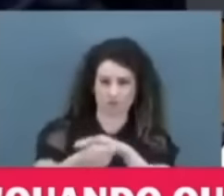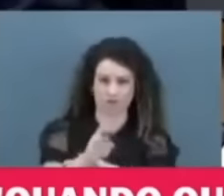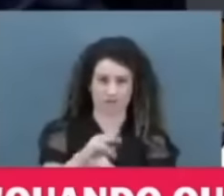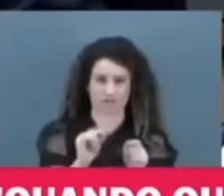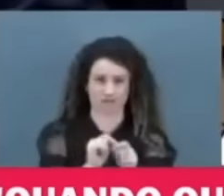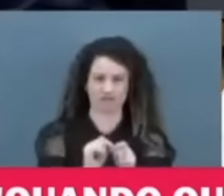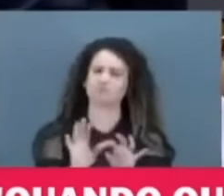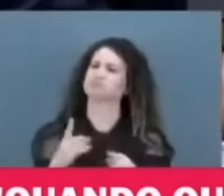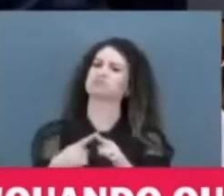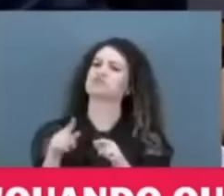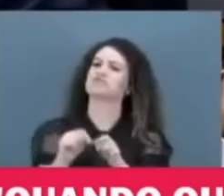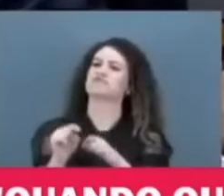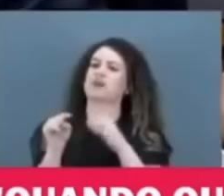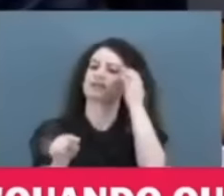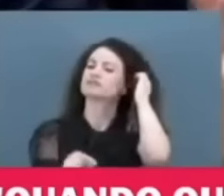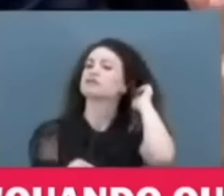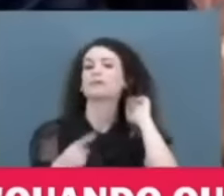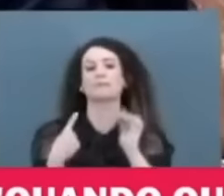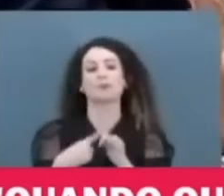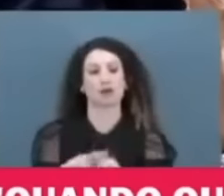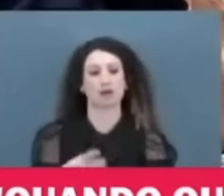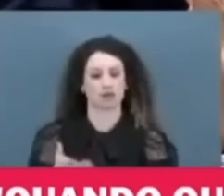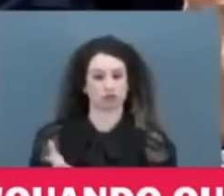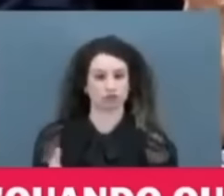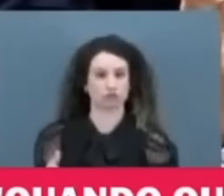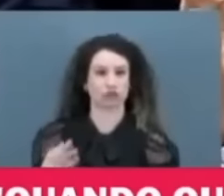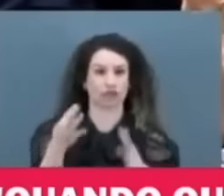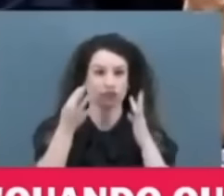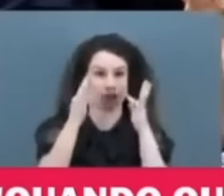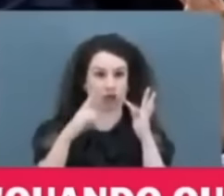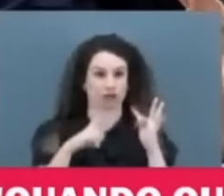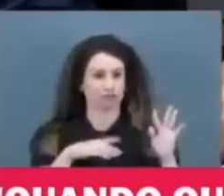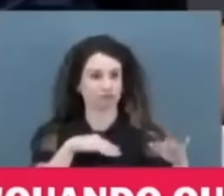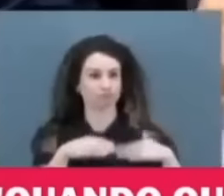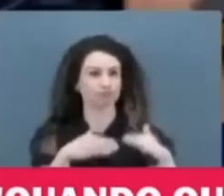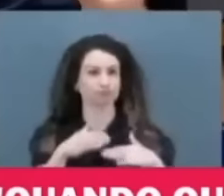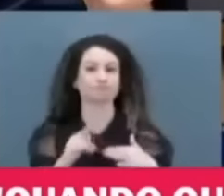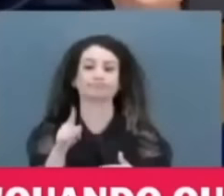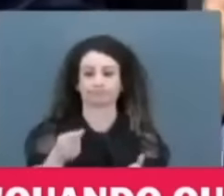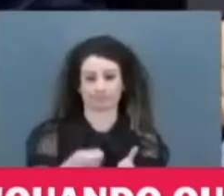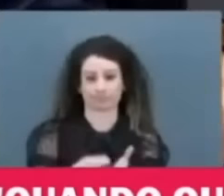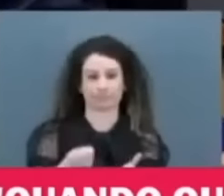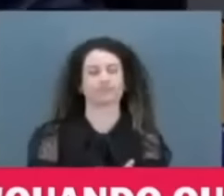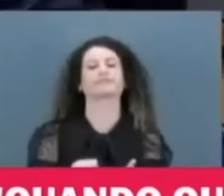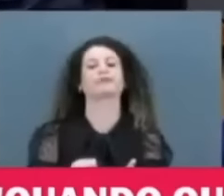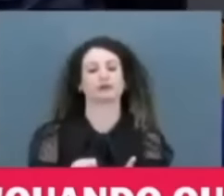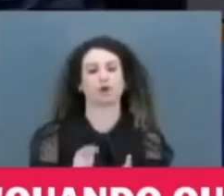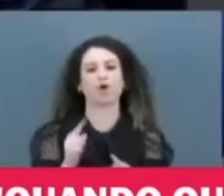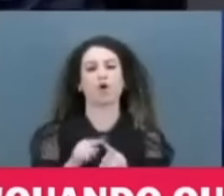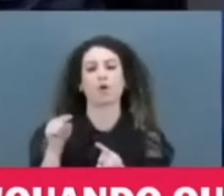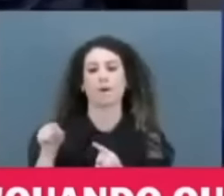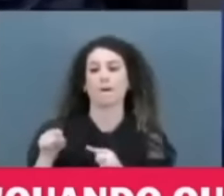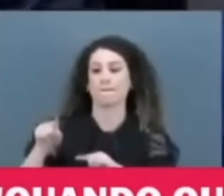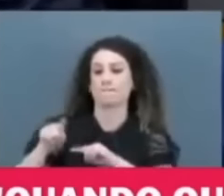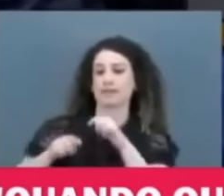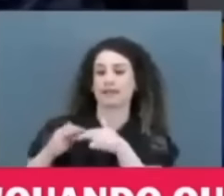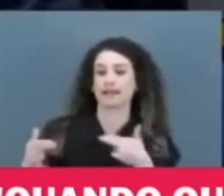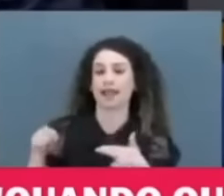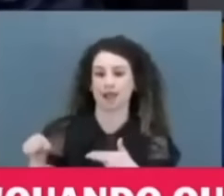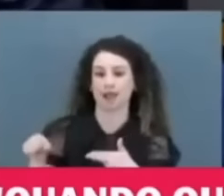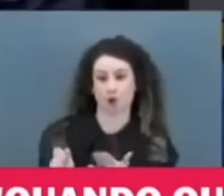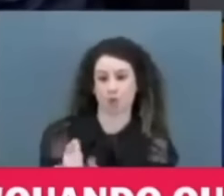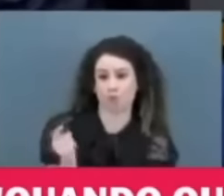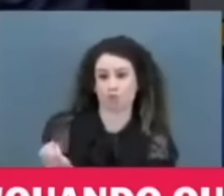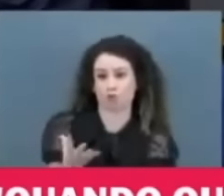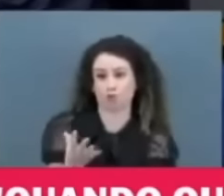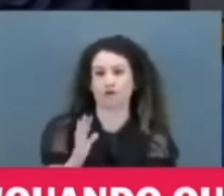isso porque a velocidade com que a tecnologia vem se desenvolvendo ela obriga muitas vezes a um equipamento que recém comprado daqui a pouco ele